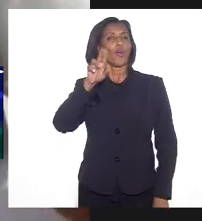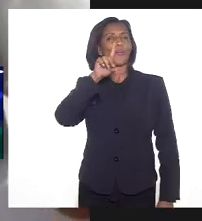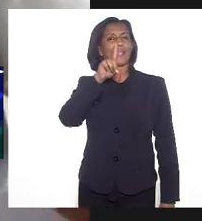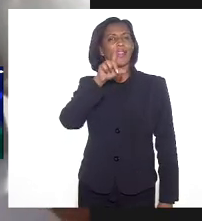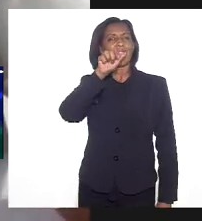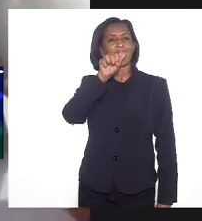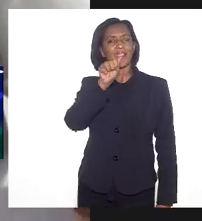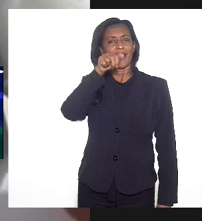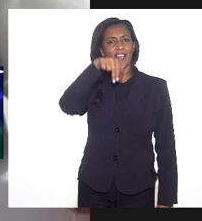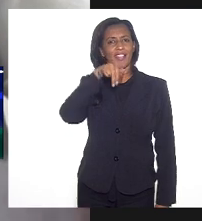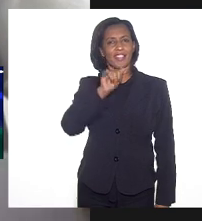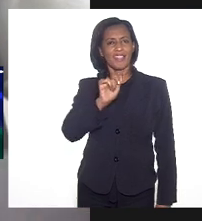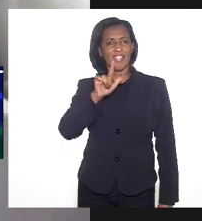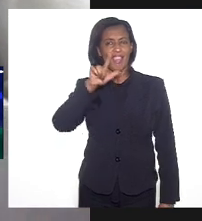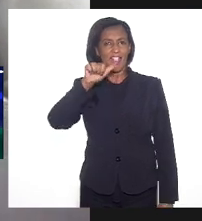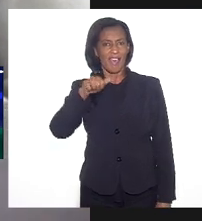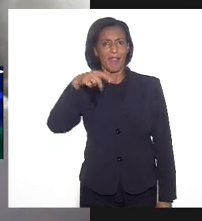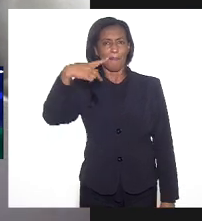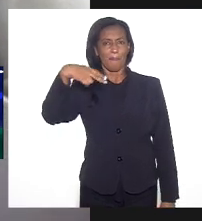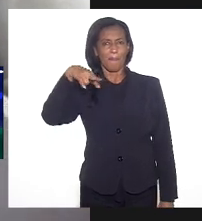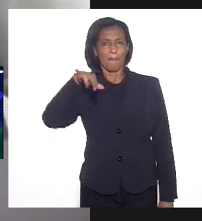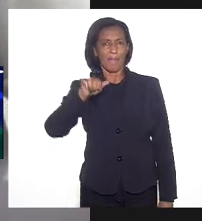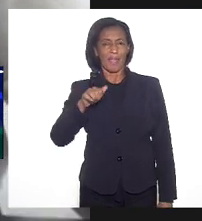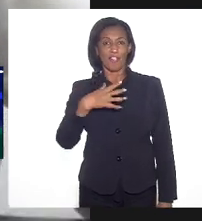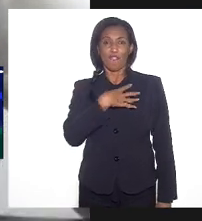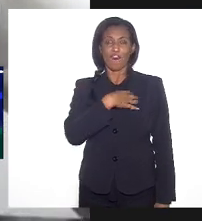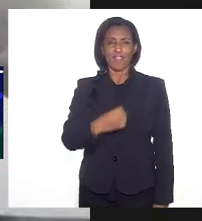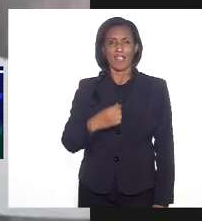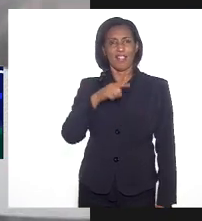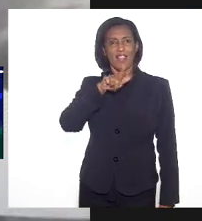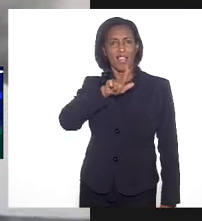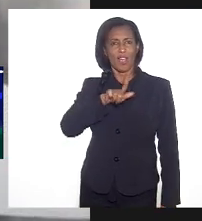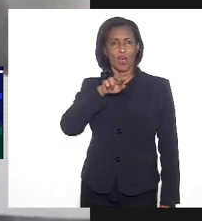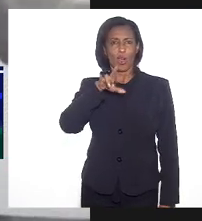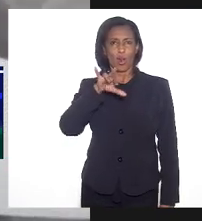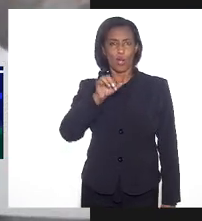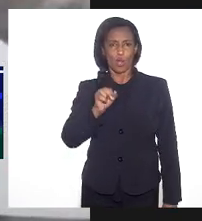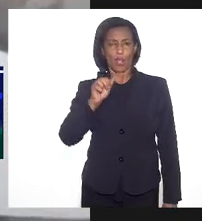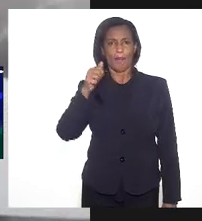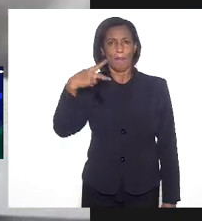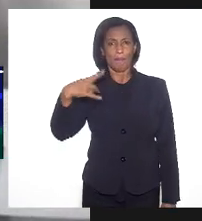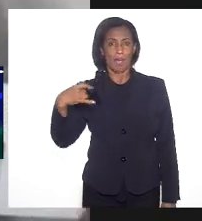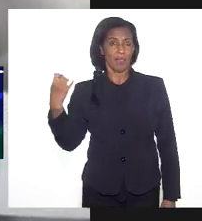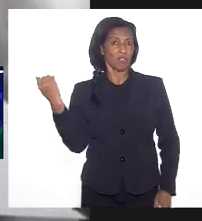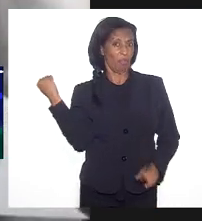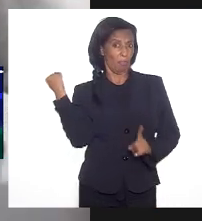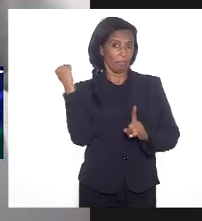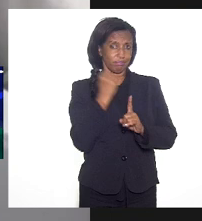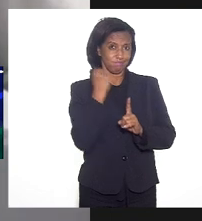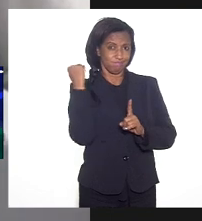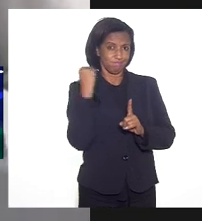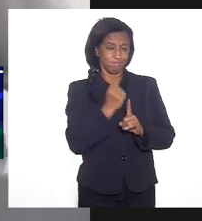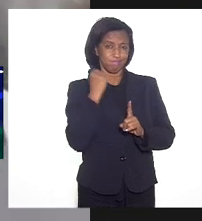homenagem à filha da Glória Pérez a Daniela Pérez que foi assassinada à época pelo seu